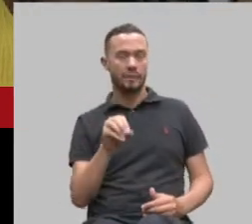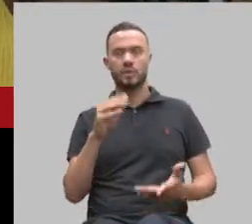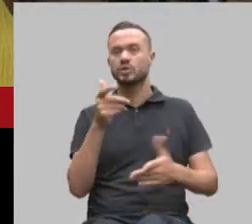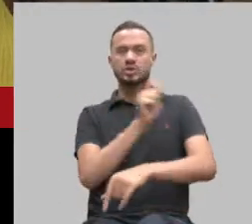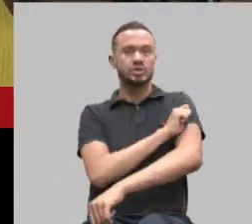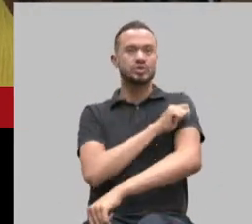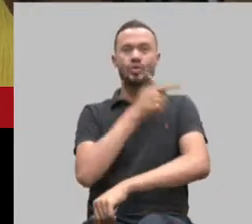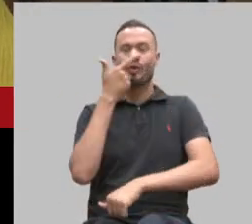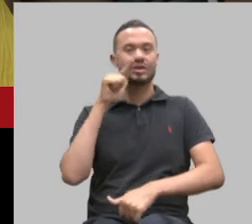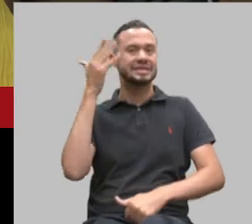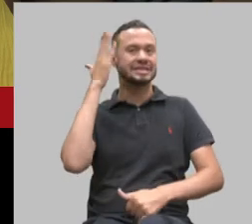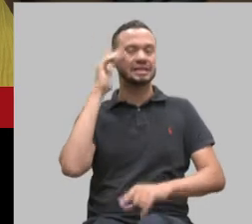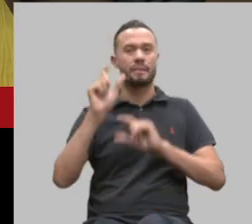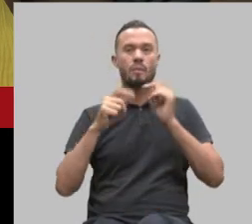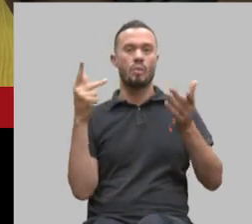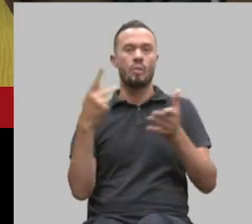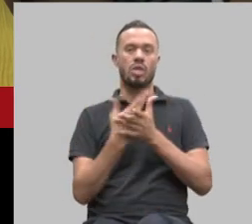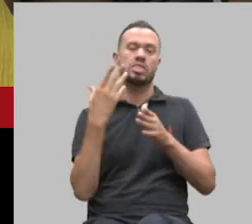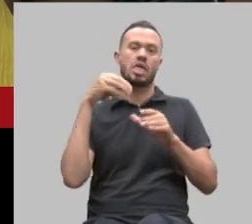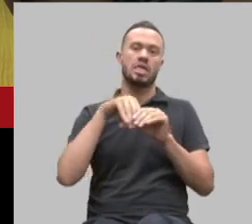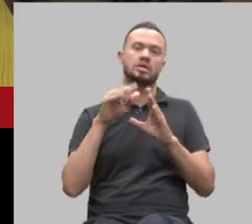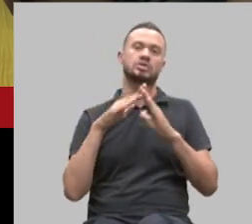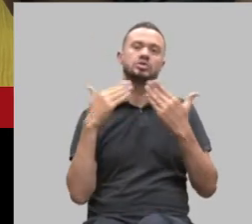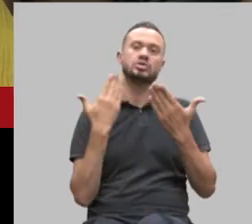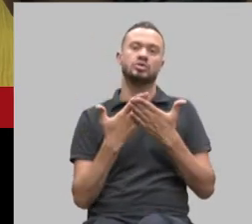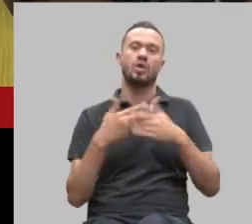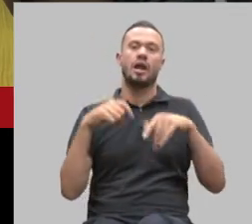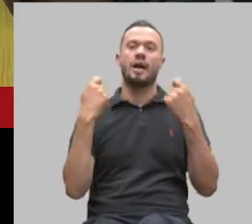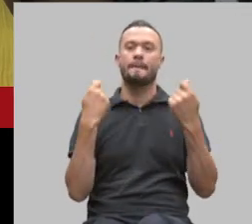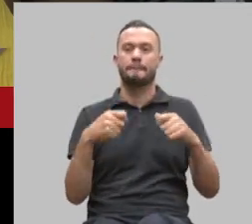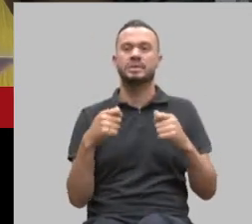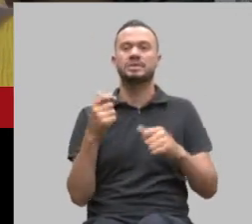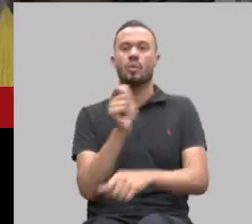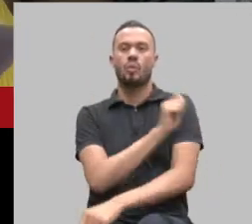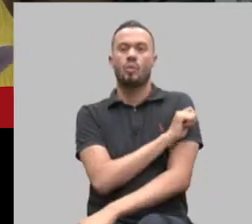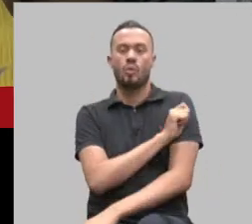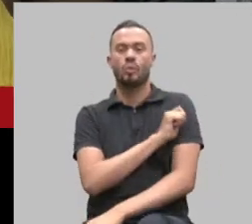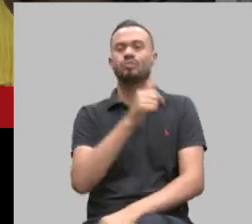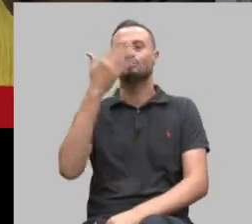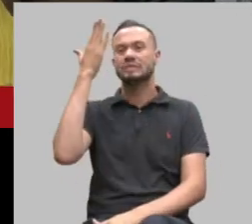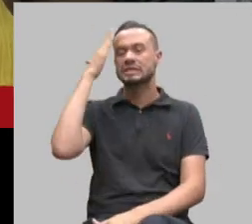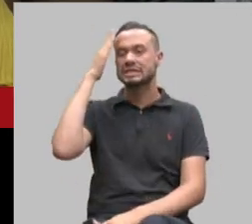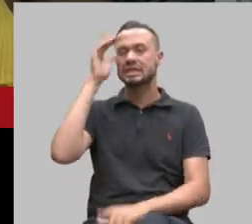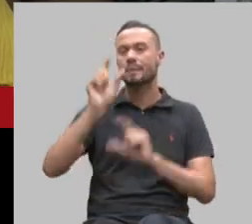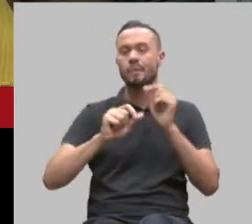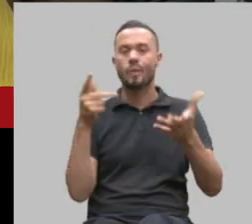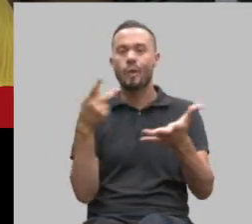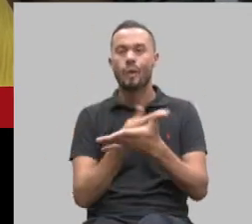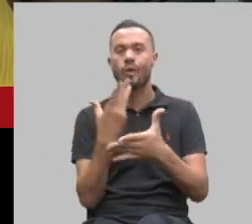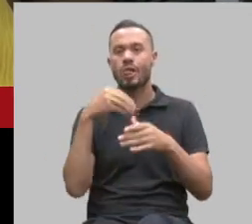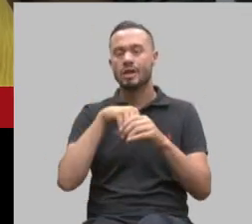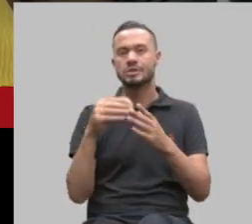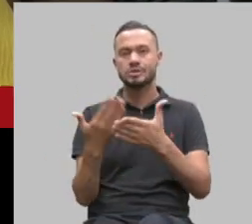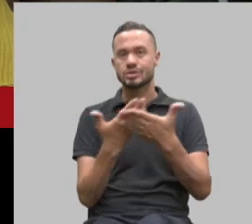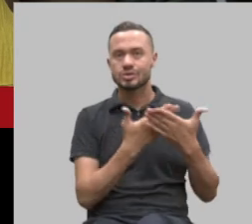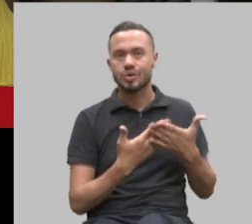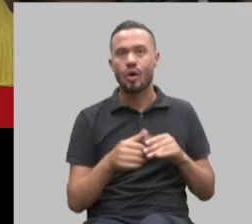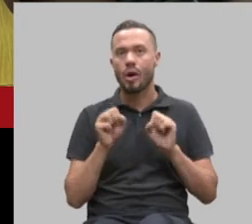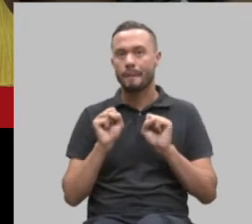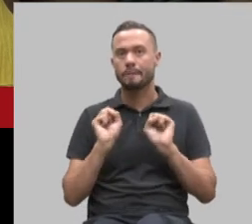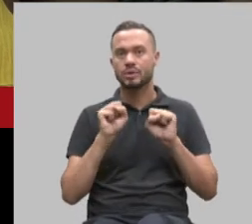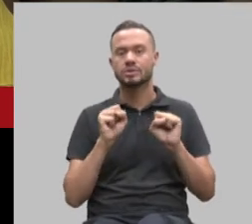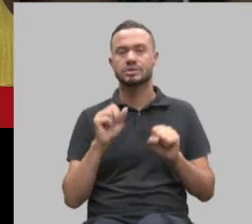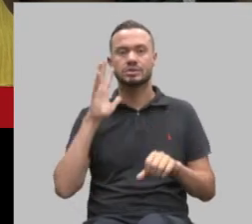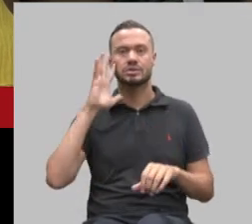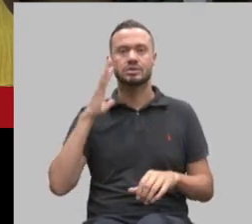coisas que acontecem dentro da escola é necessário que os alunos tenham conhecimento das coisas que acontecem e eles Podem sim tomar suas decisões